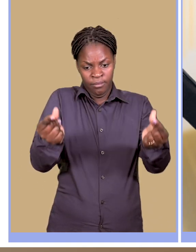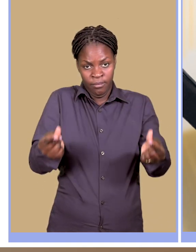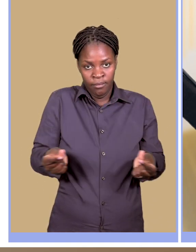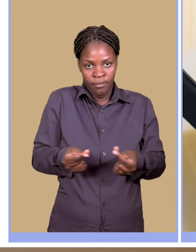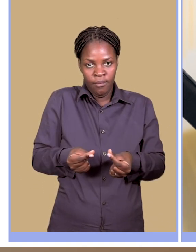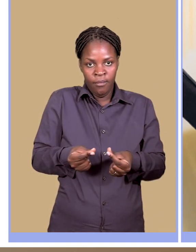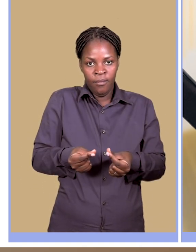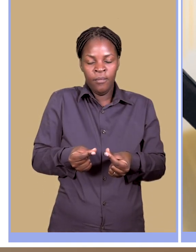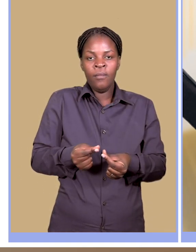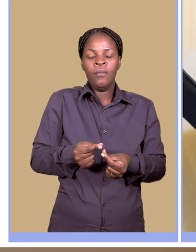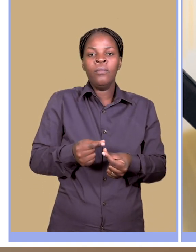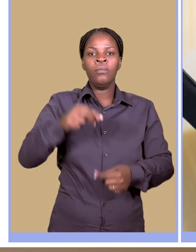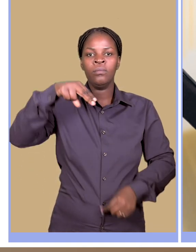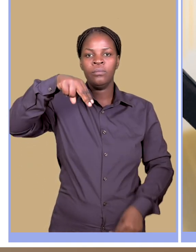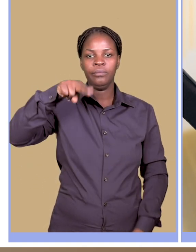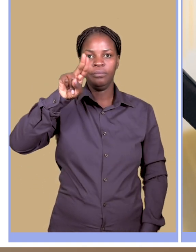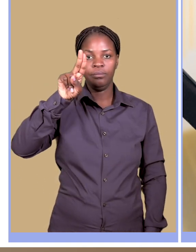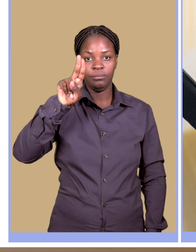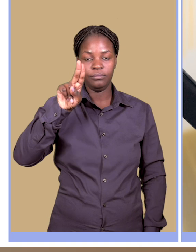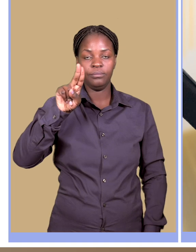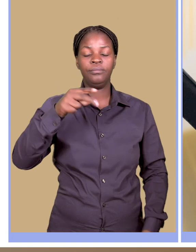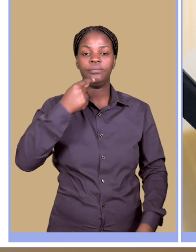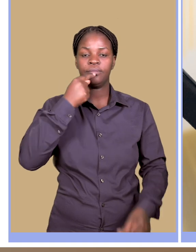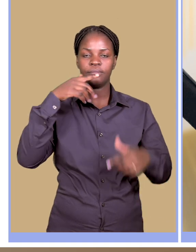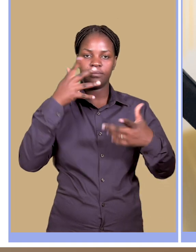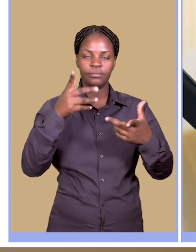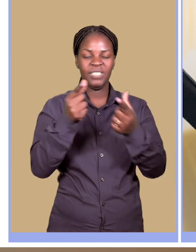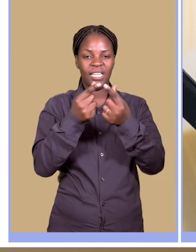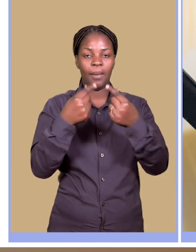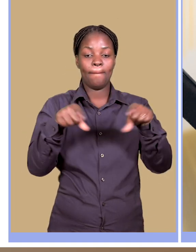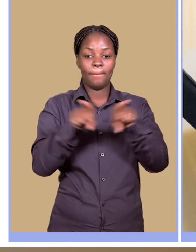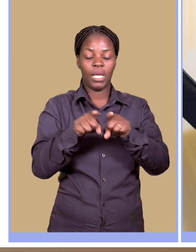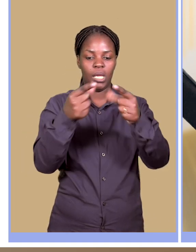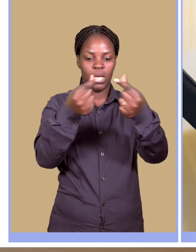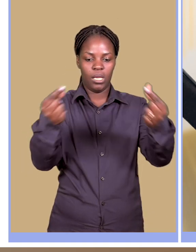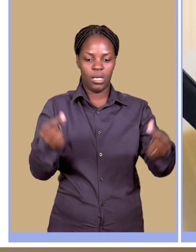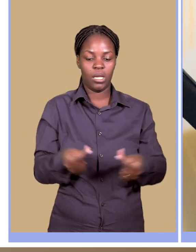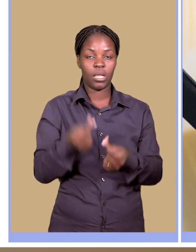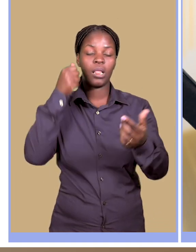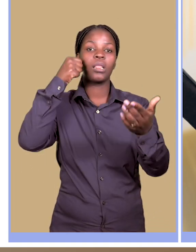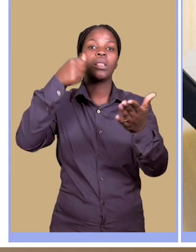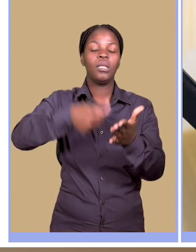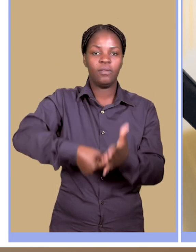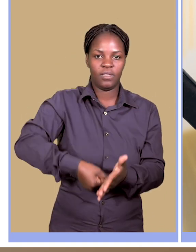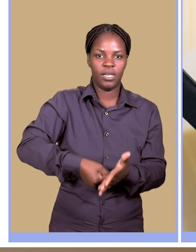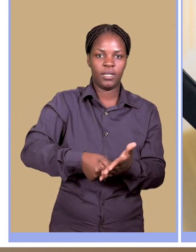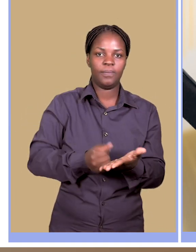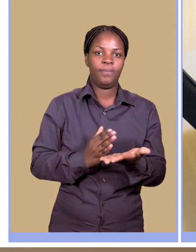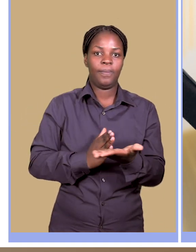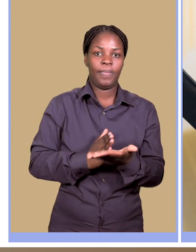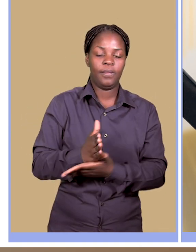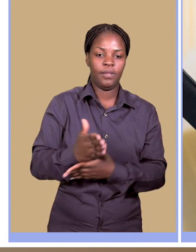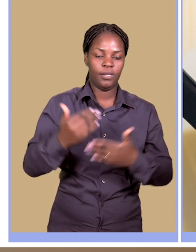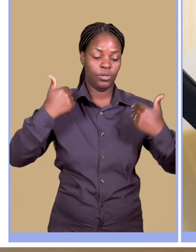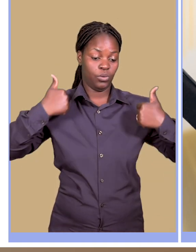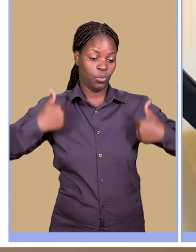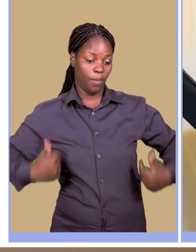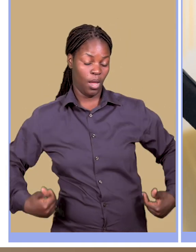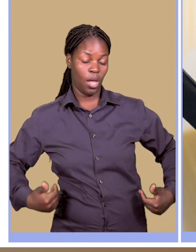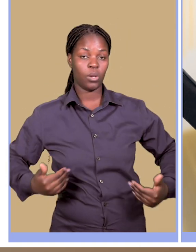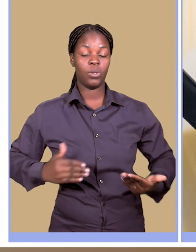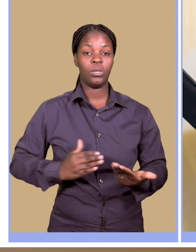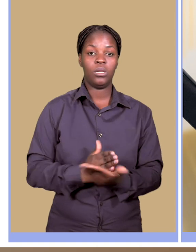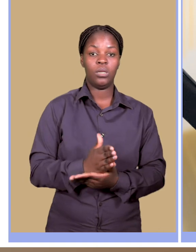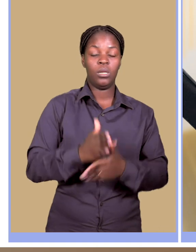das Nações Unidas sobre os Direitos da Pessoa com Deficiência e o Protocolo à Carta Africana sobre os direitos dos humanos, direitos